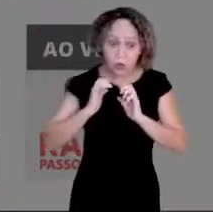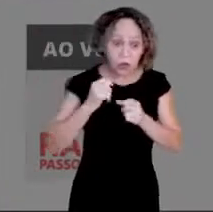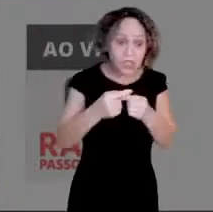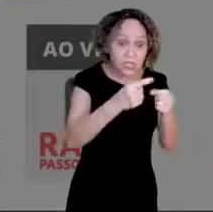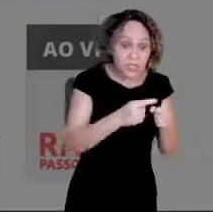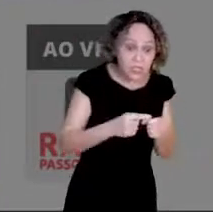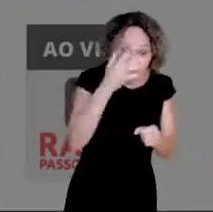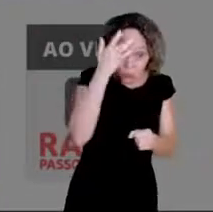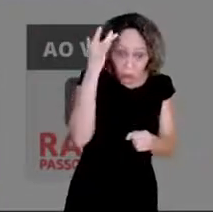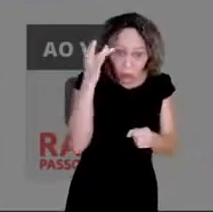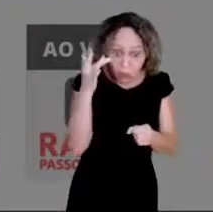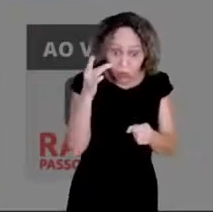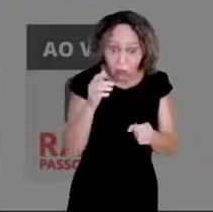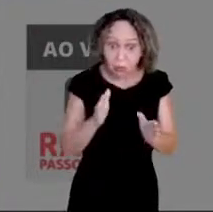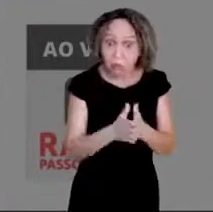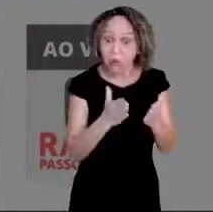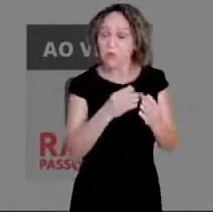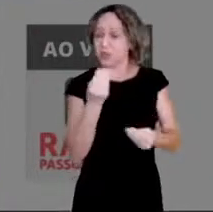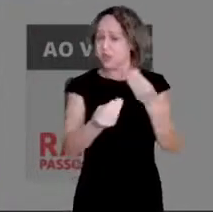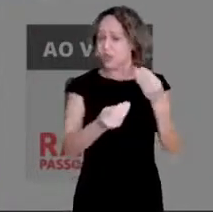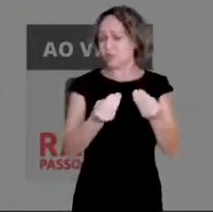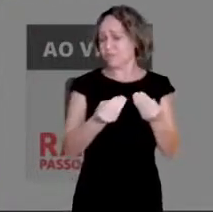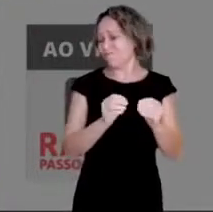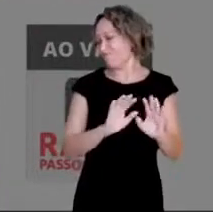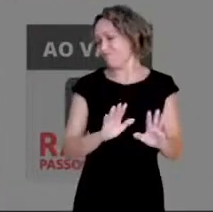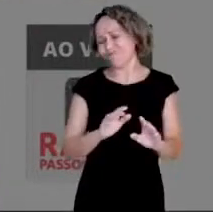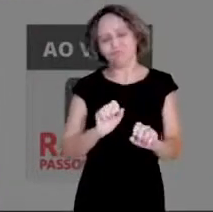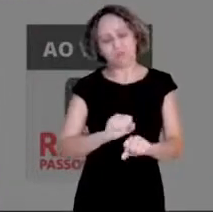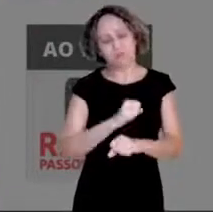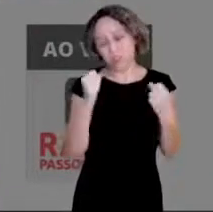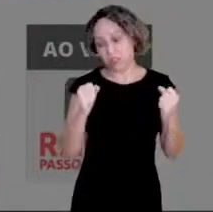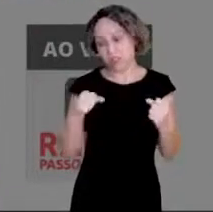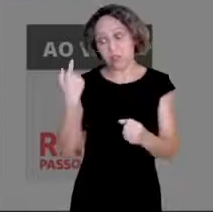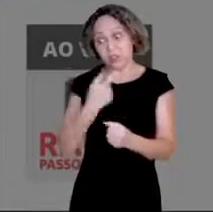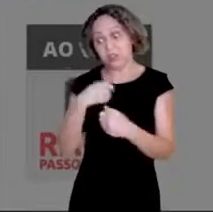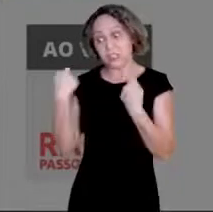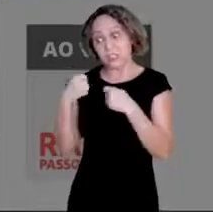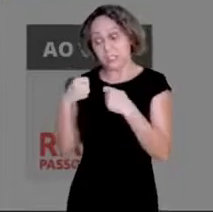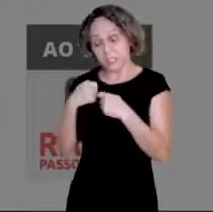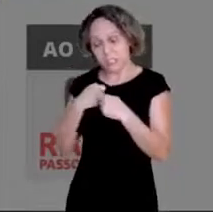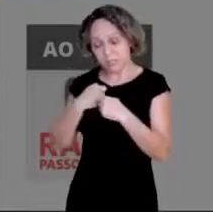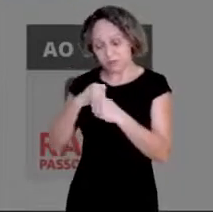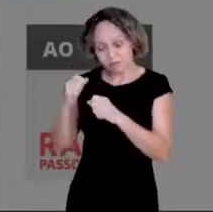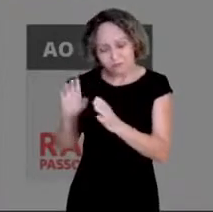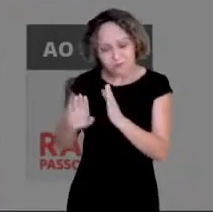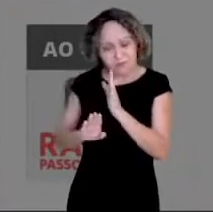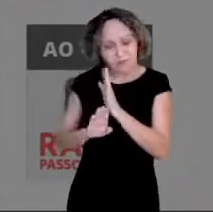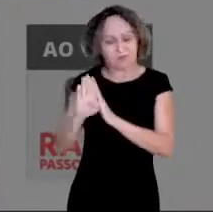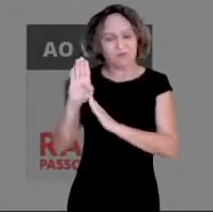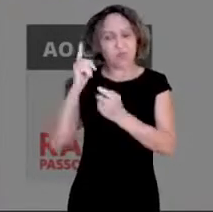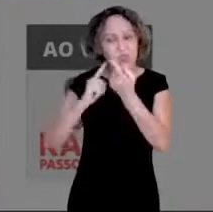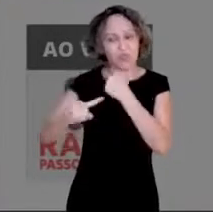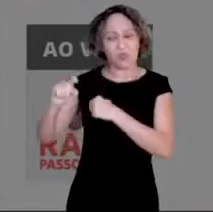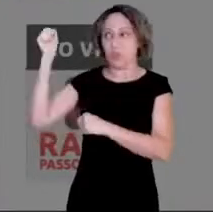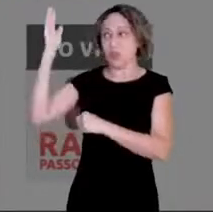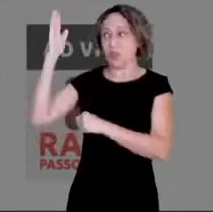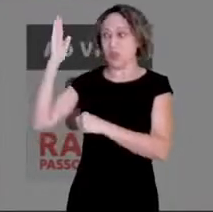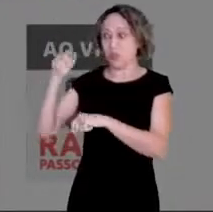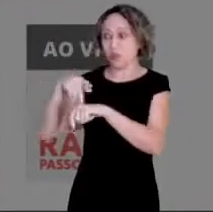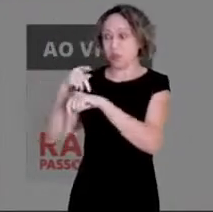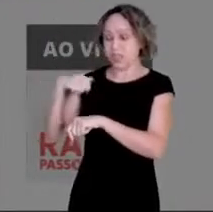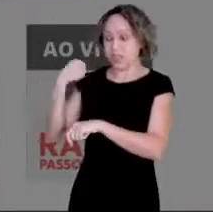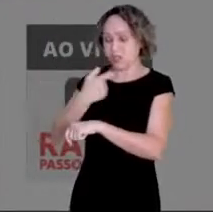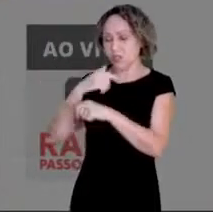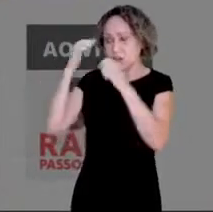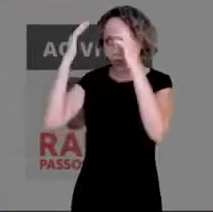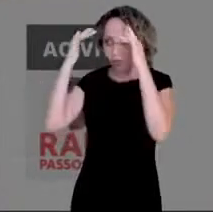para todas as áreas de trabalho. No entanto, é uma ação através de uma emenda parlamentar do deputado federal Odair Cunha, que foi o que o senhor